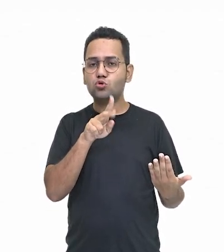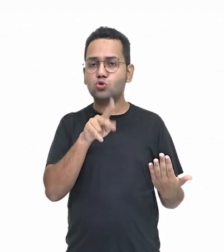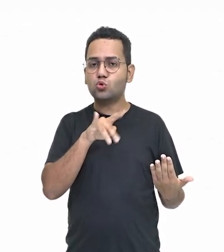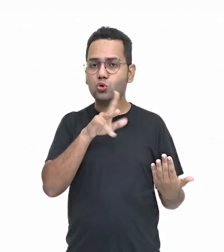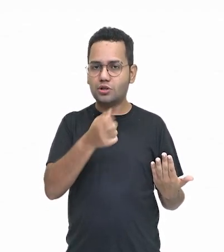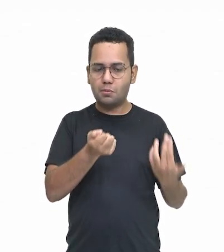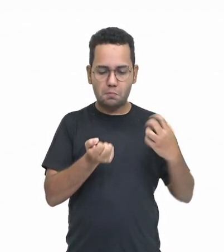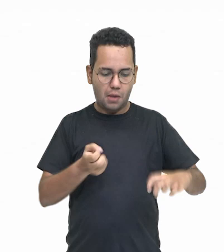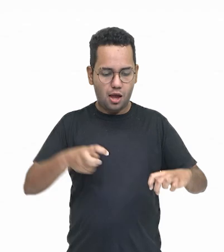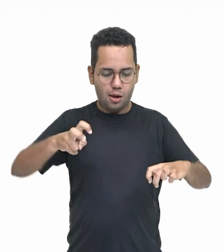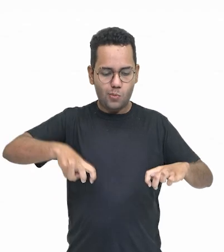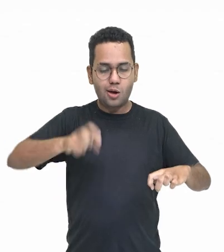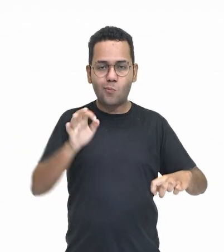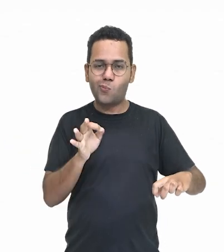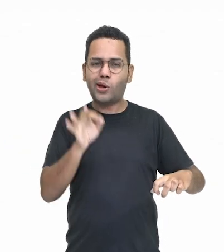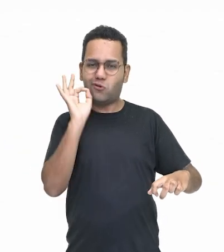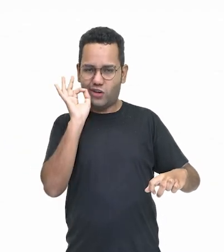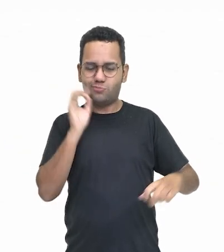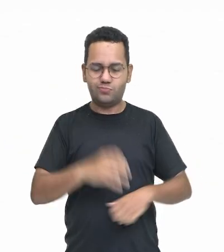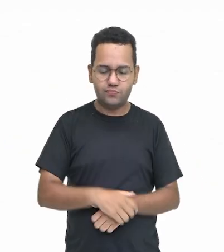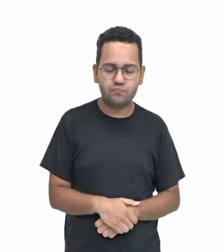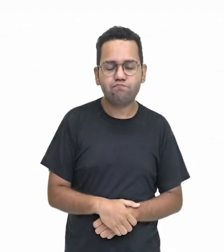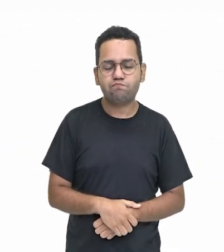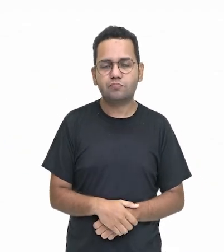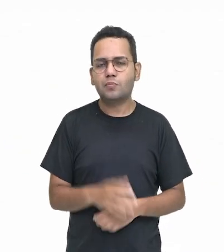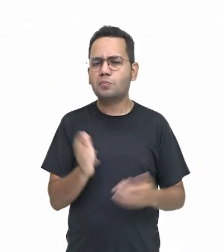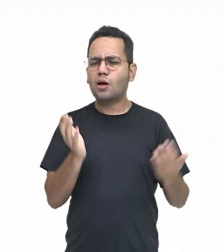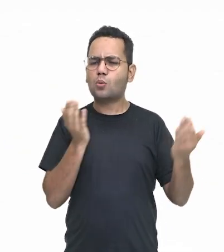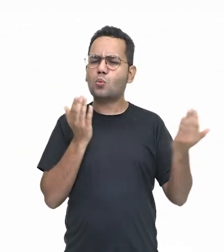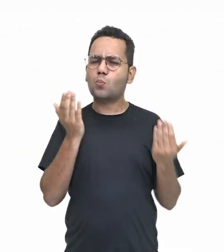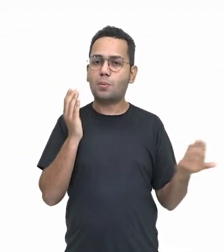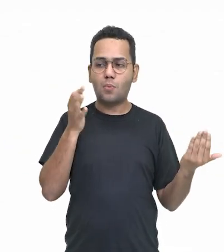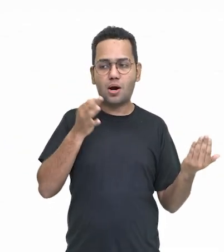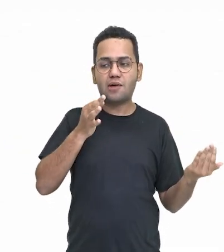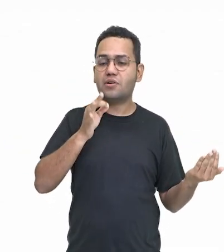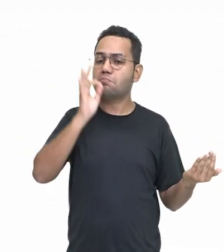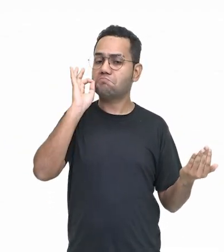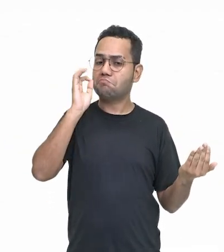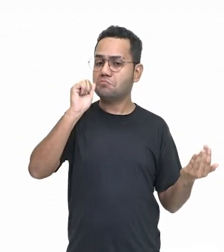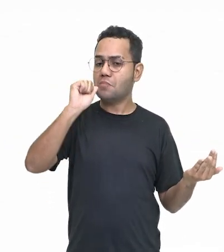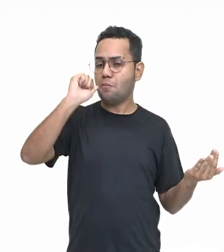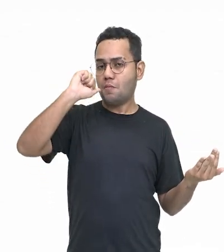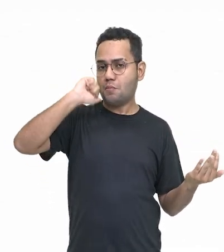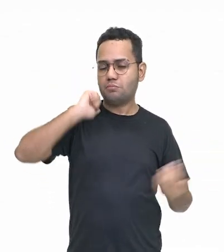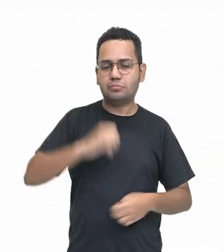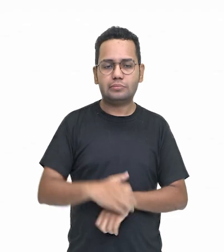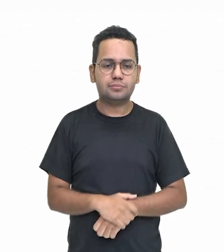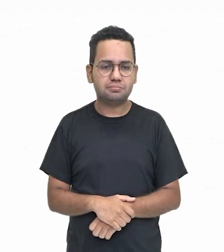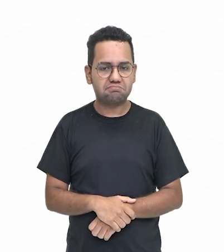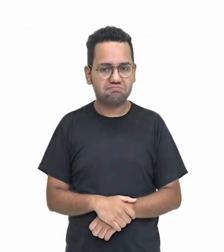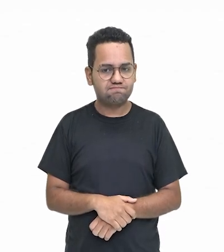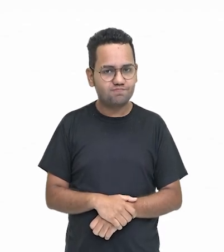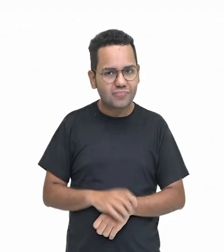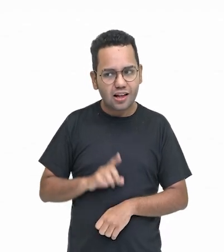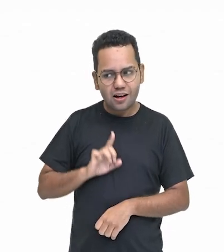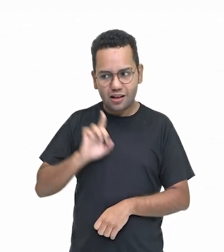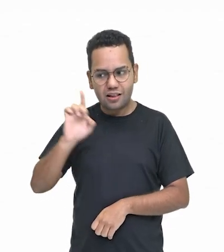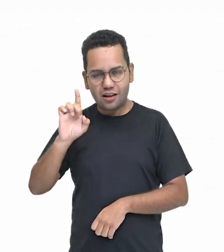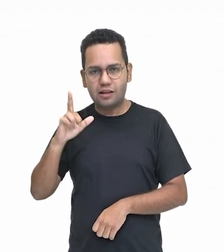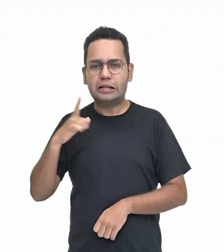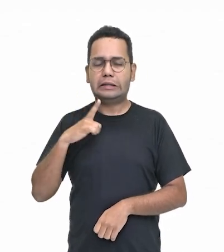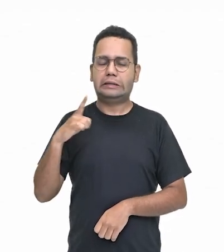esse simples ato de beber uma xícara de café tem muita